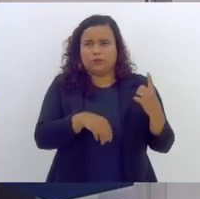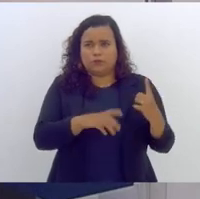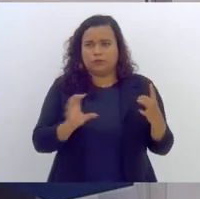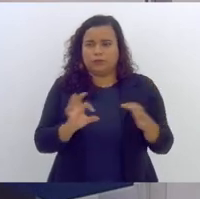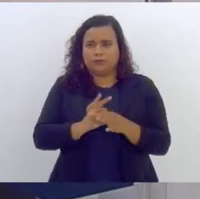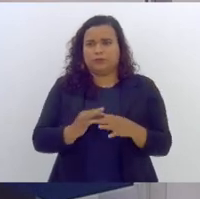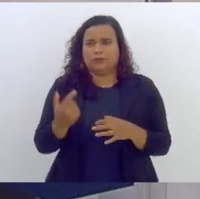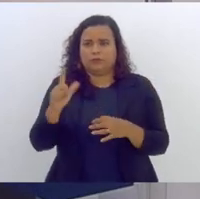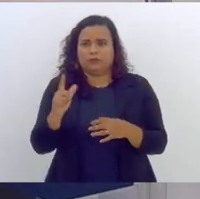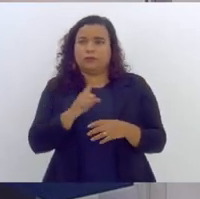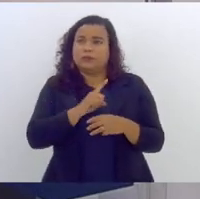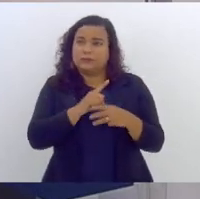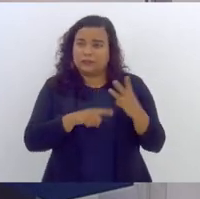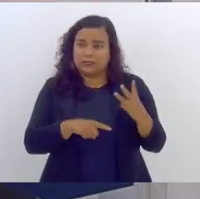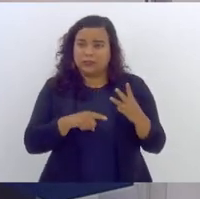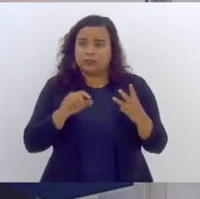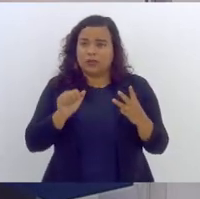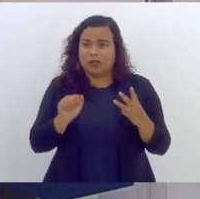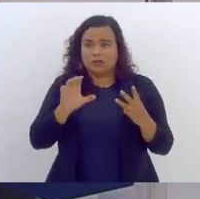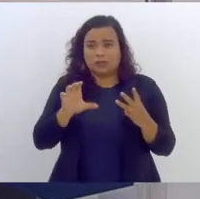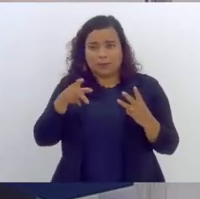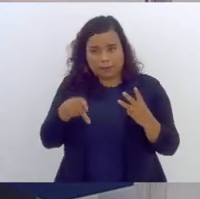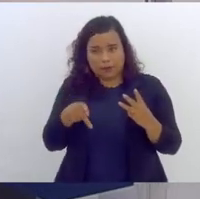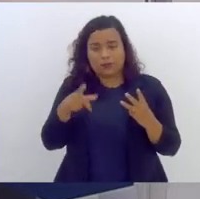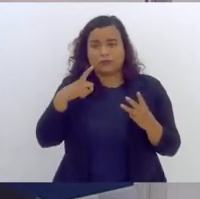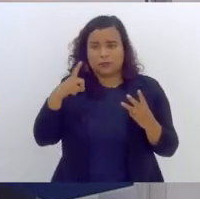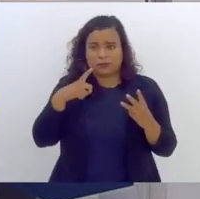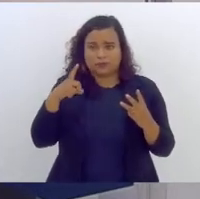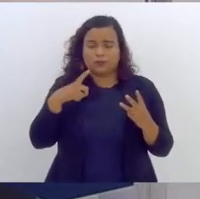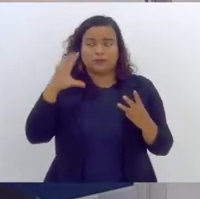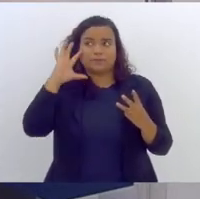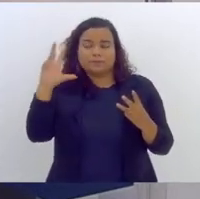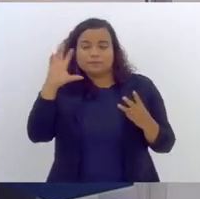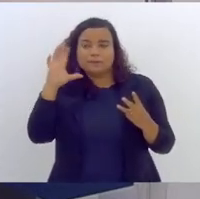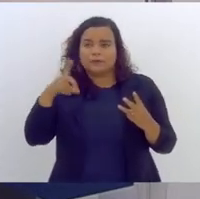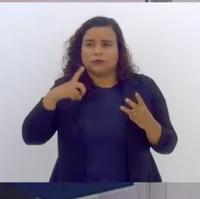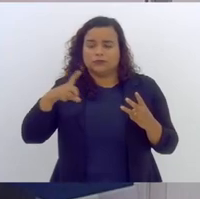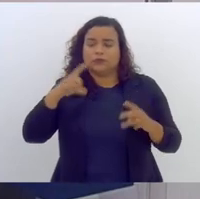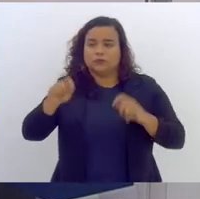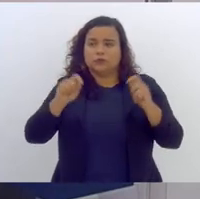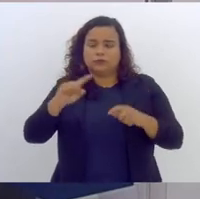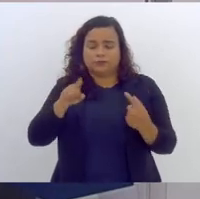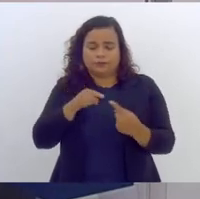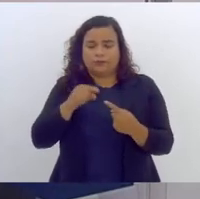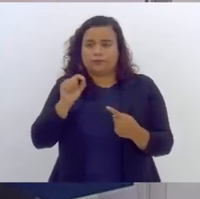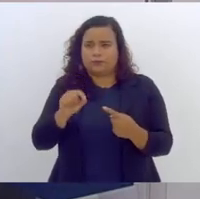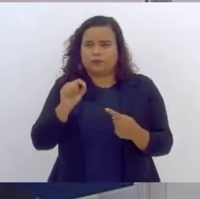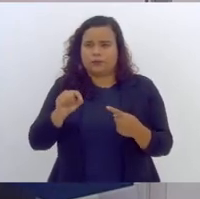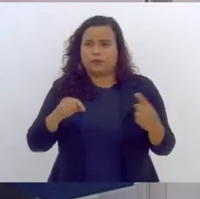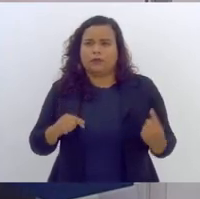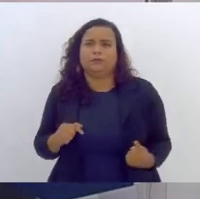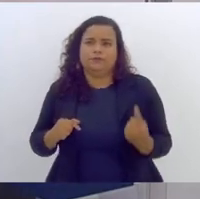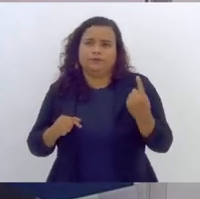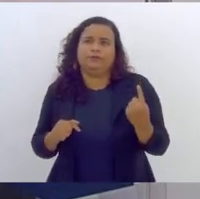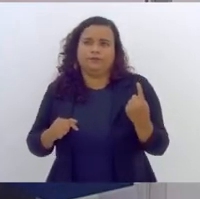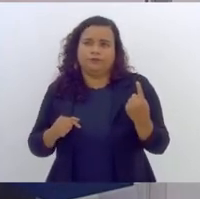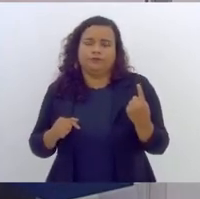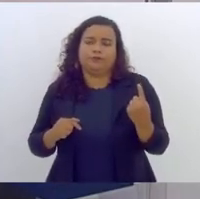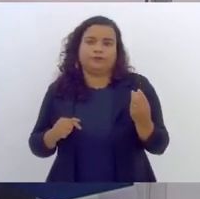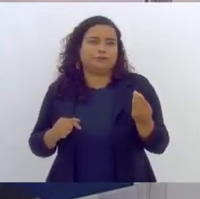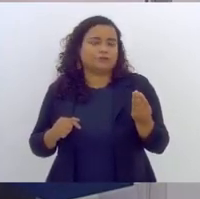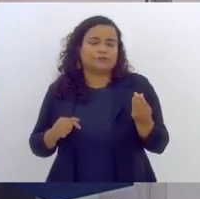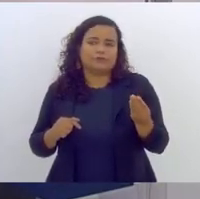todas as três acps vislumbravam e visavam uma é